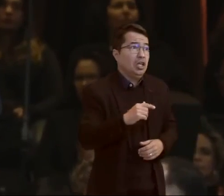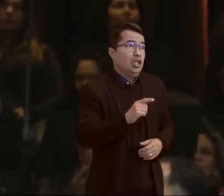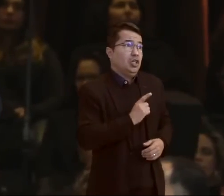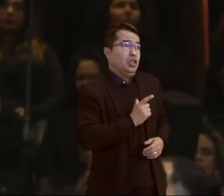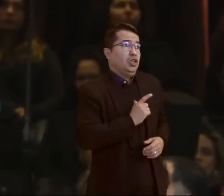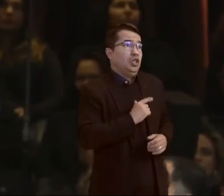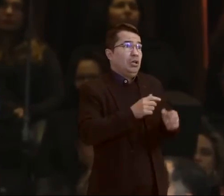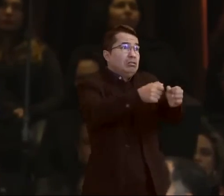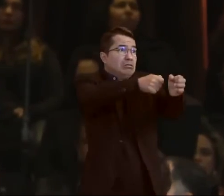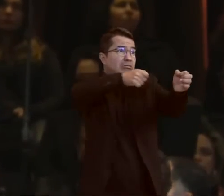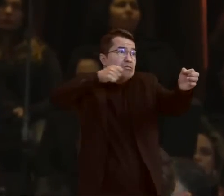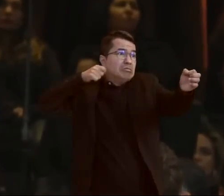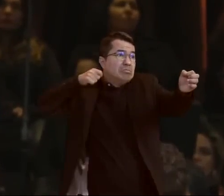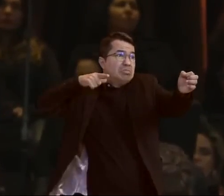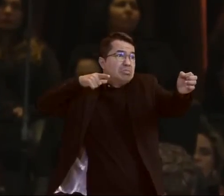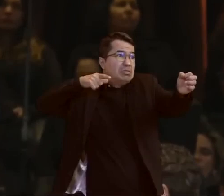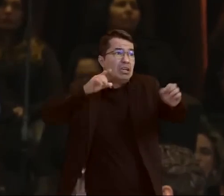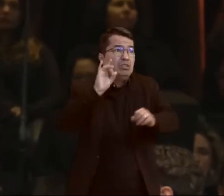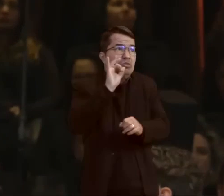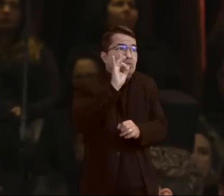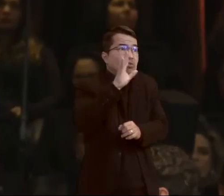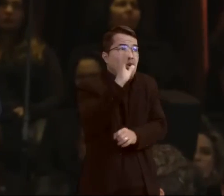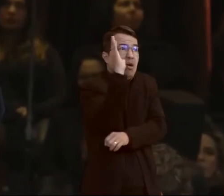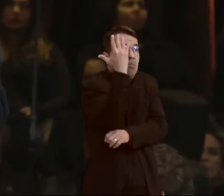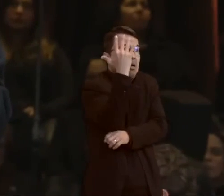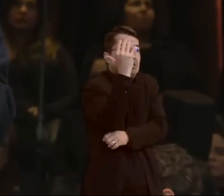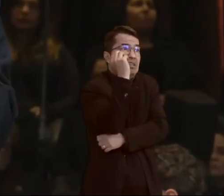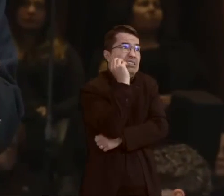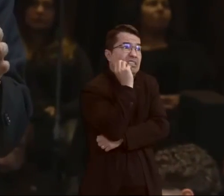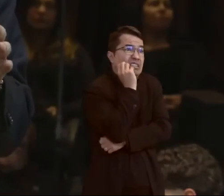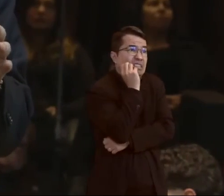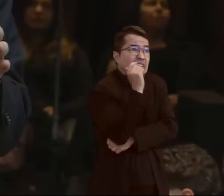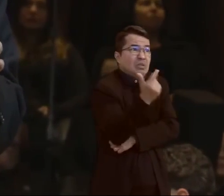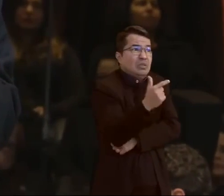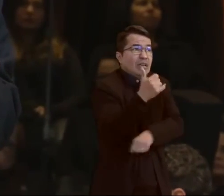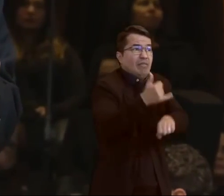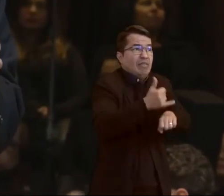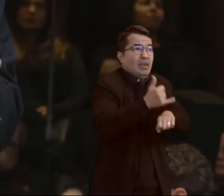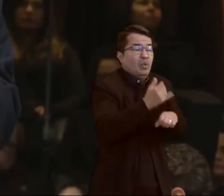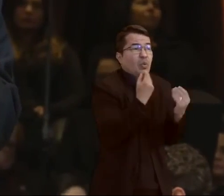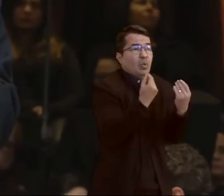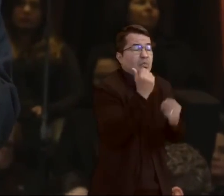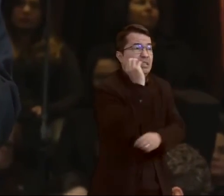flechas de ponta de madeira, porque não tinham tecnologia do ferro.